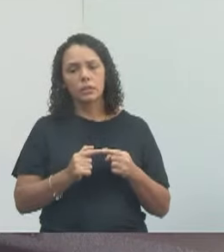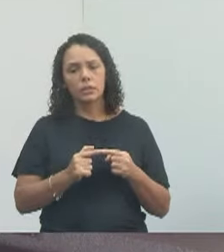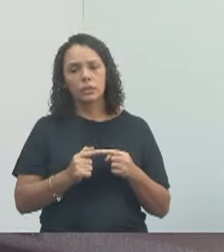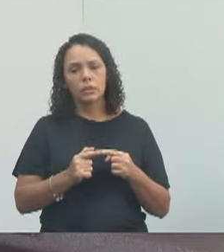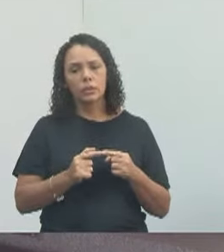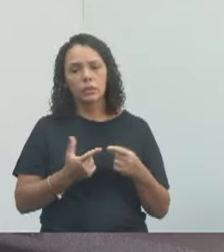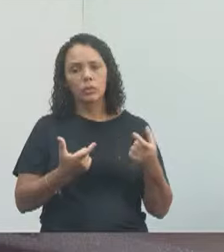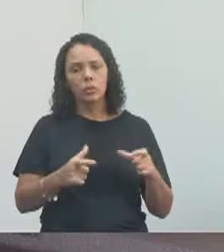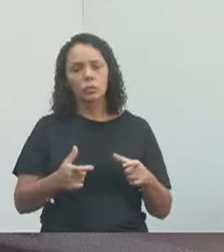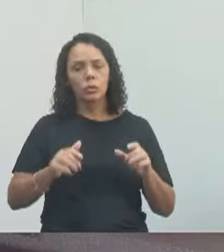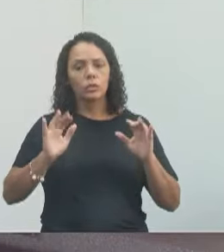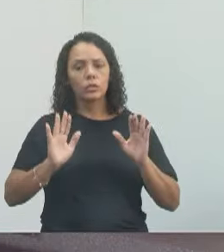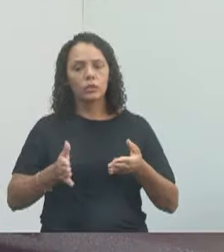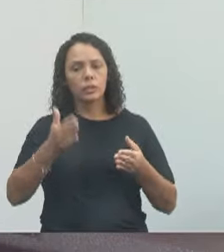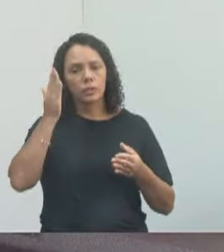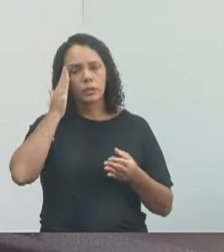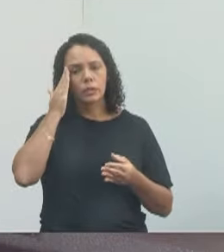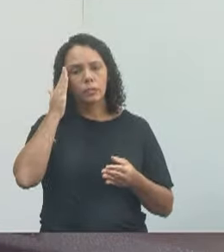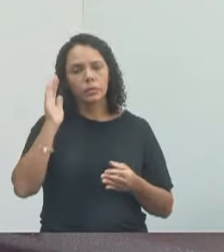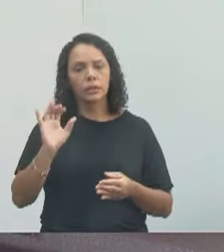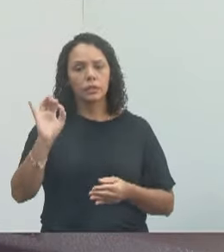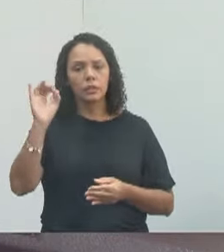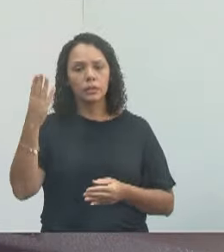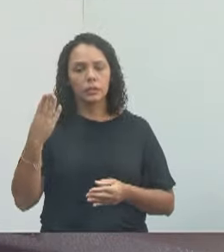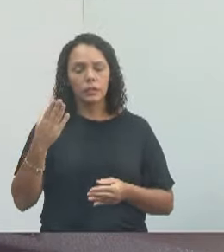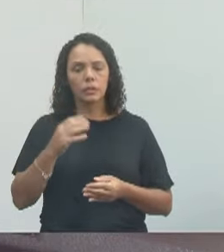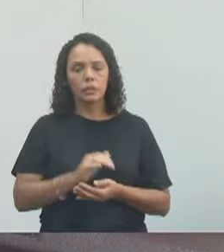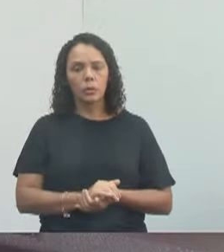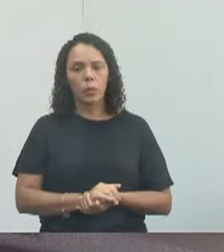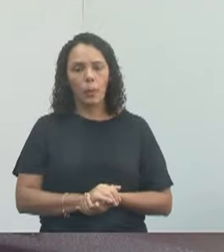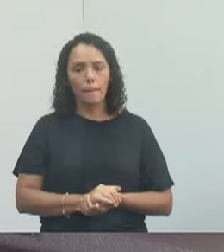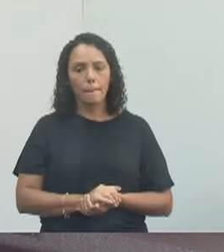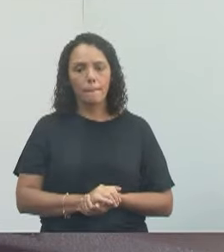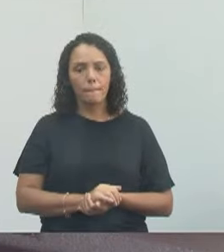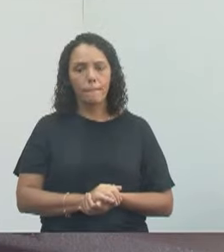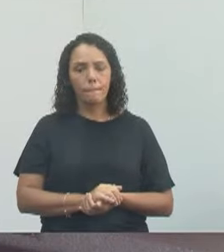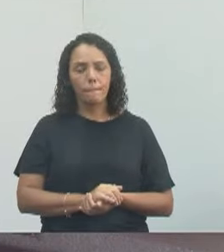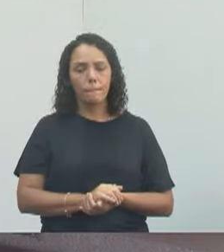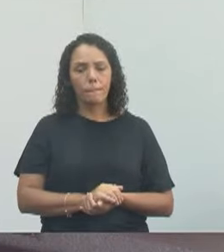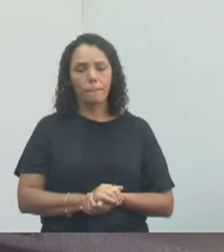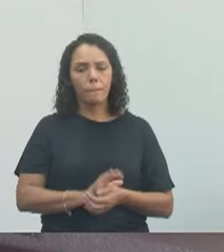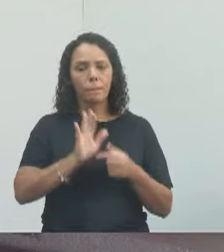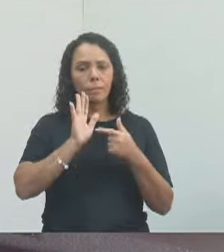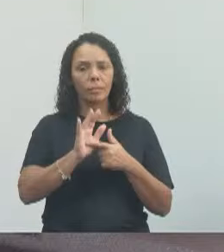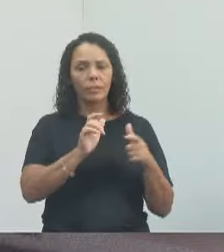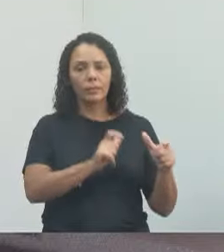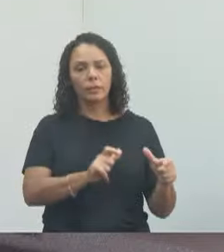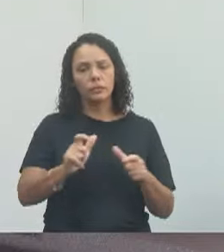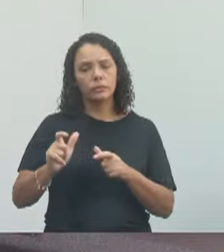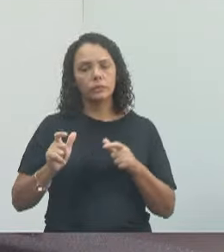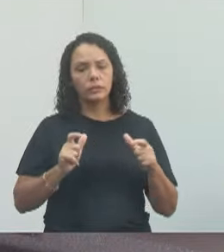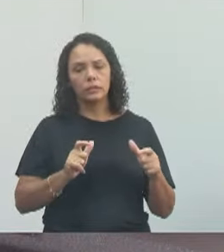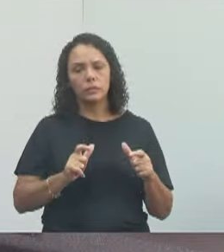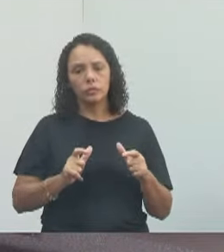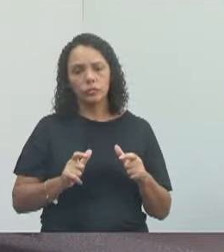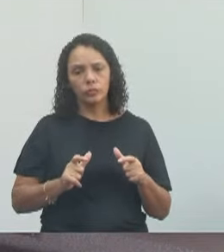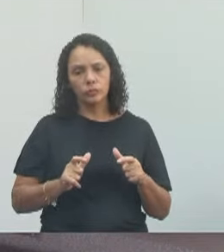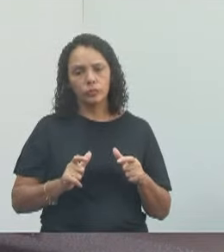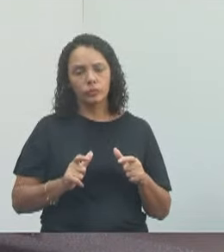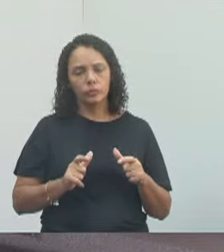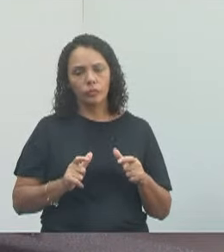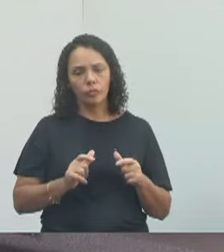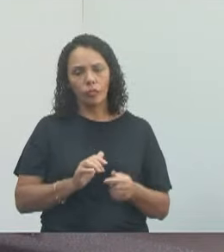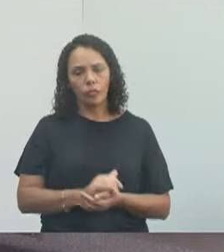os pontos já identificados pontua que os trechos pontuamos que os trechos apontados no